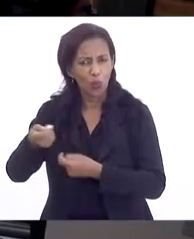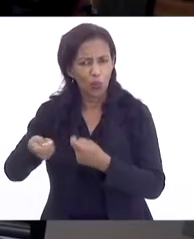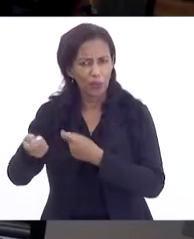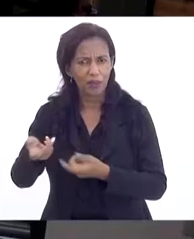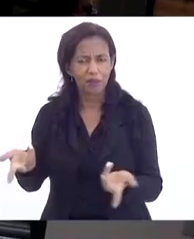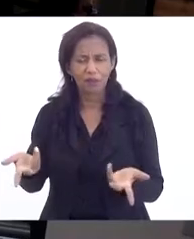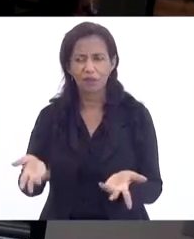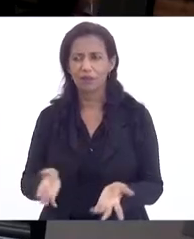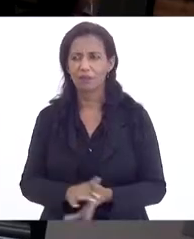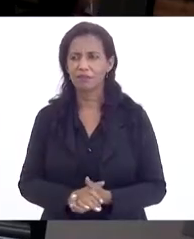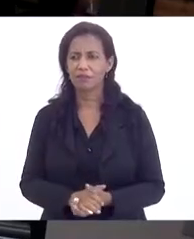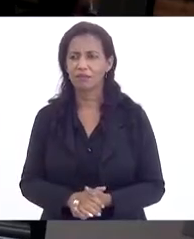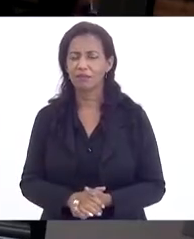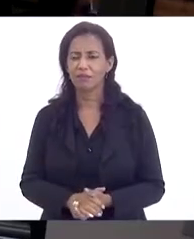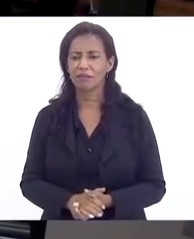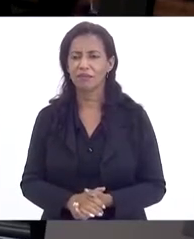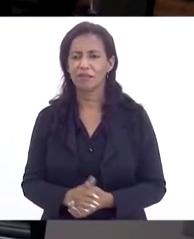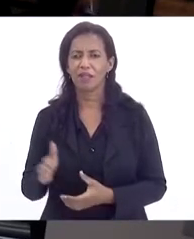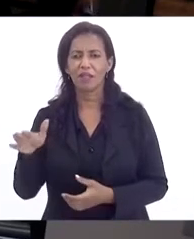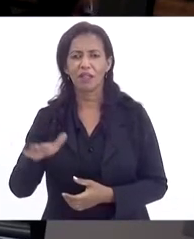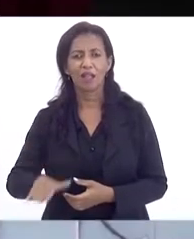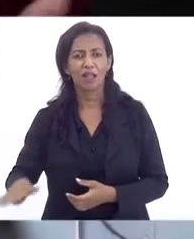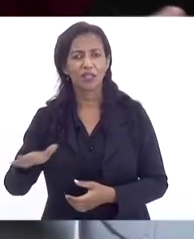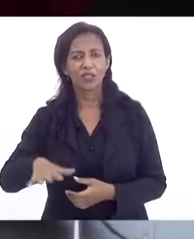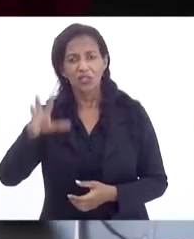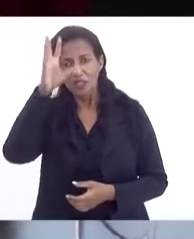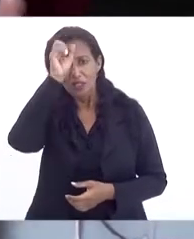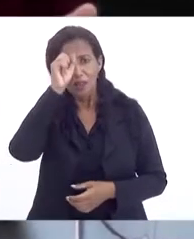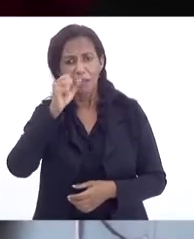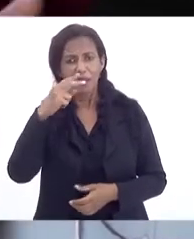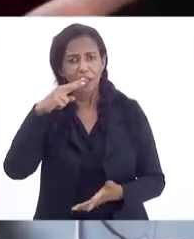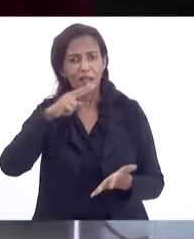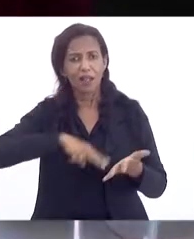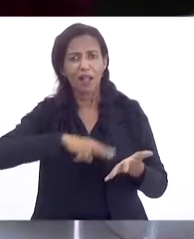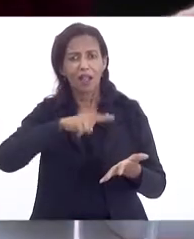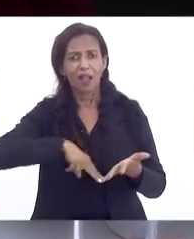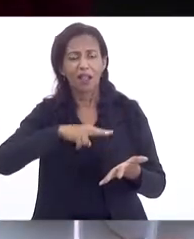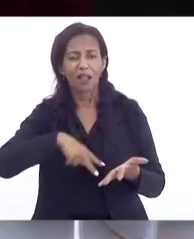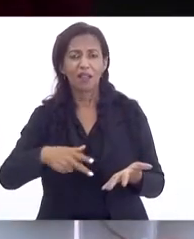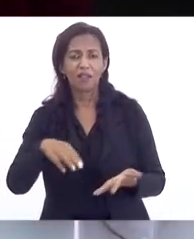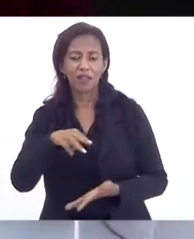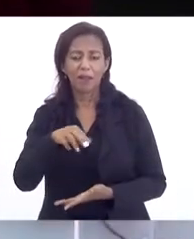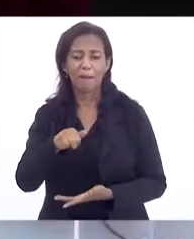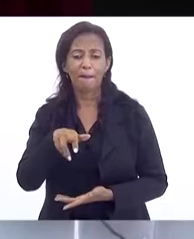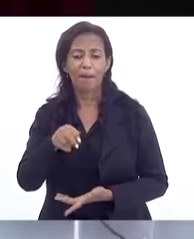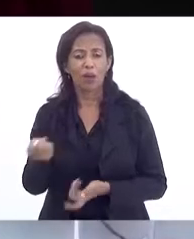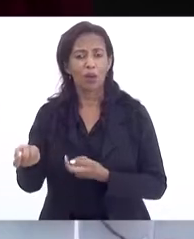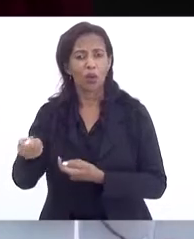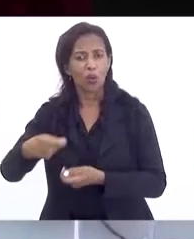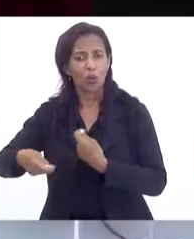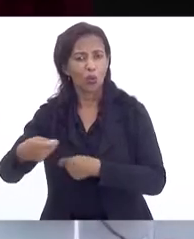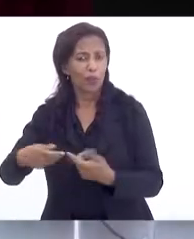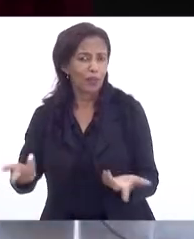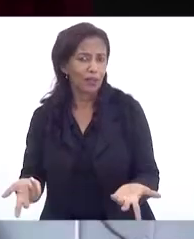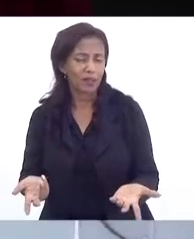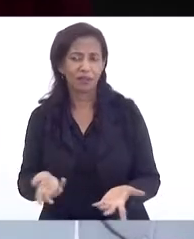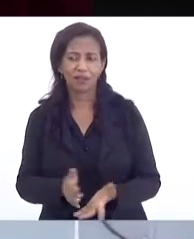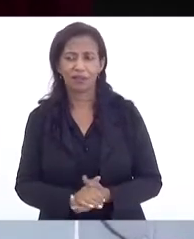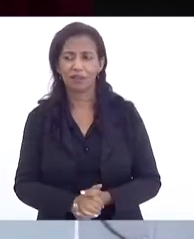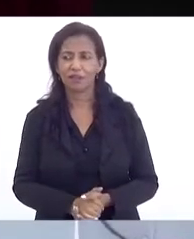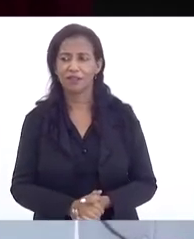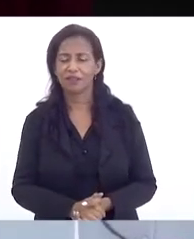ensino. As crianças não estão aprendendo a ler e escrever, vai ter macroeconomia. Sim. Ô, Luiz Paulo, mas qual